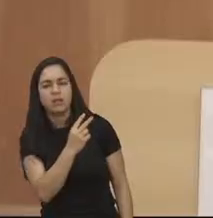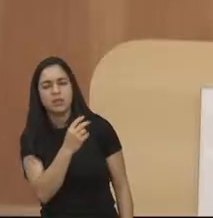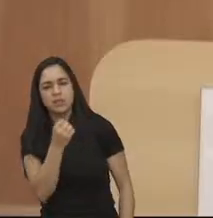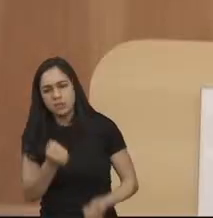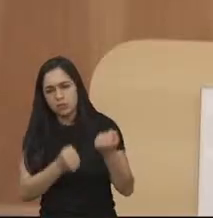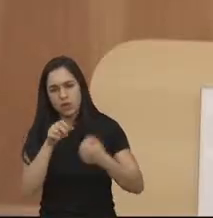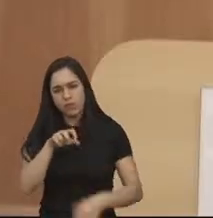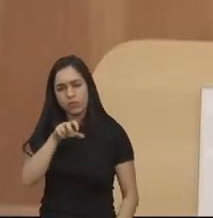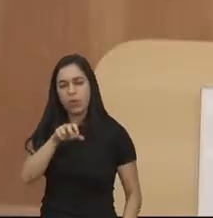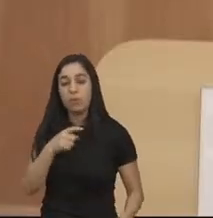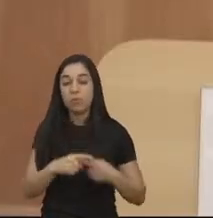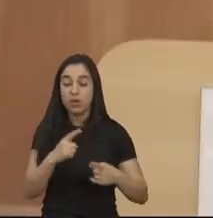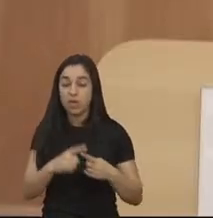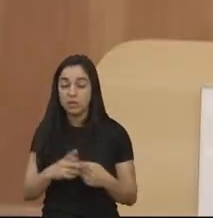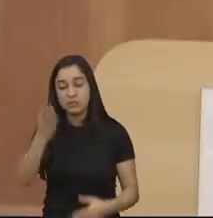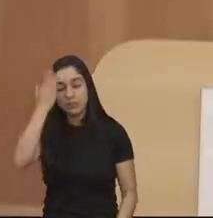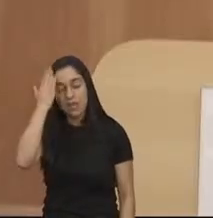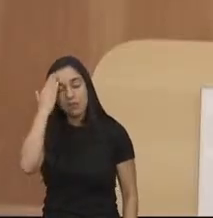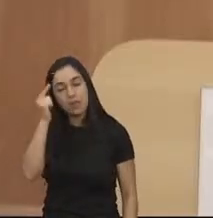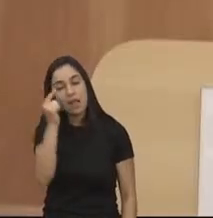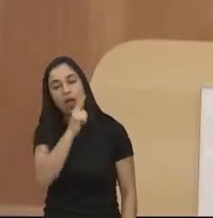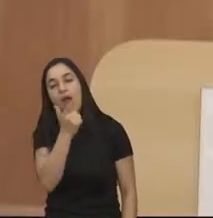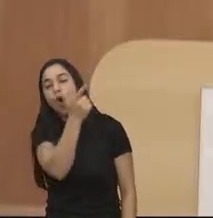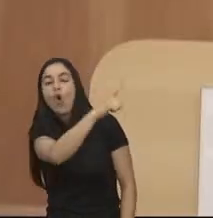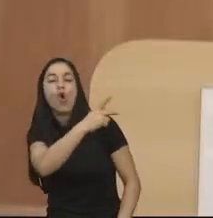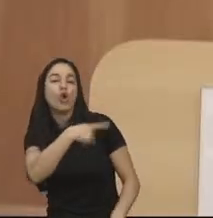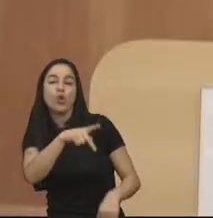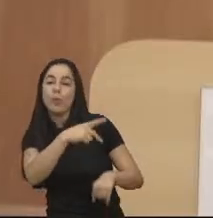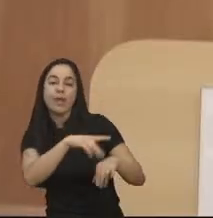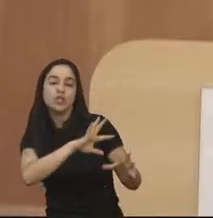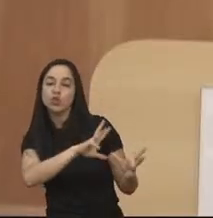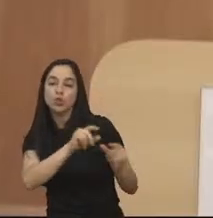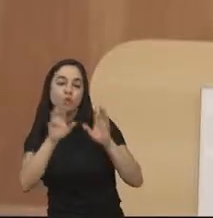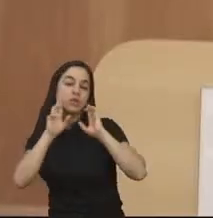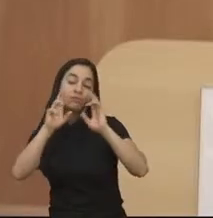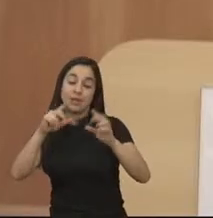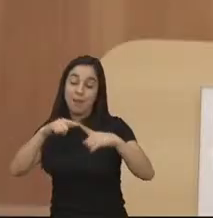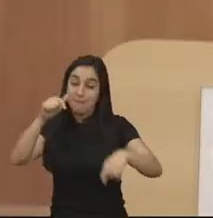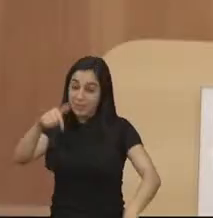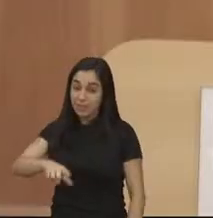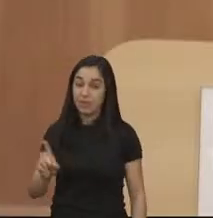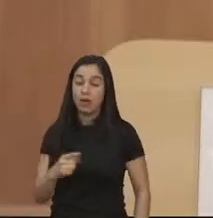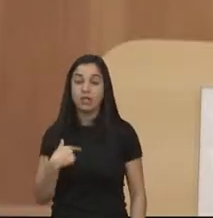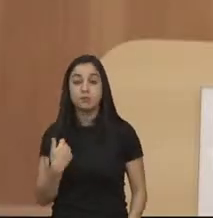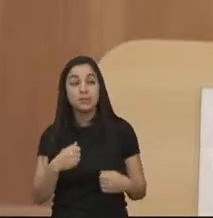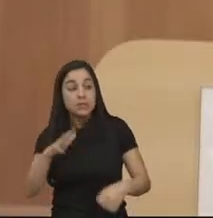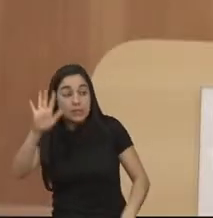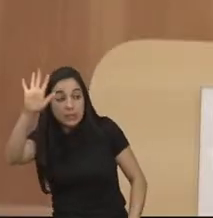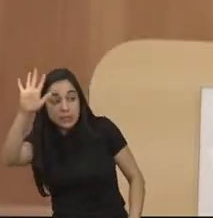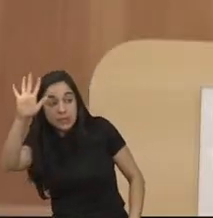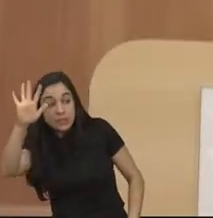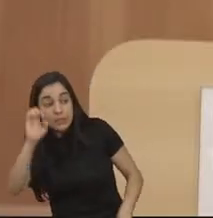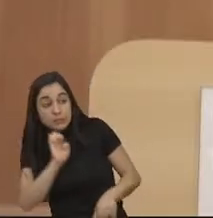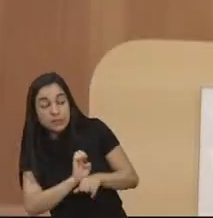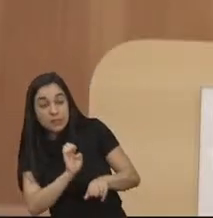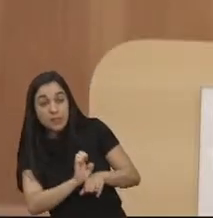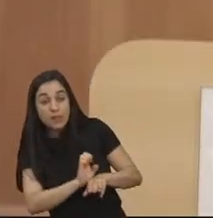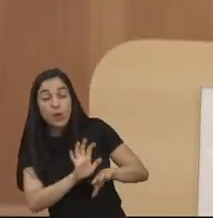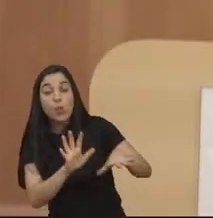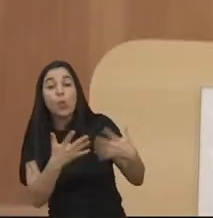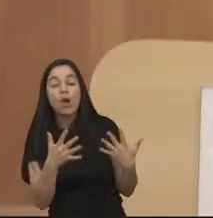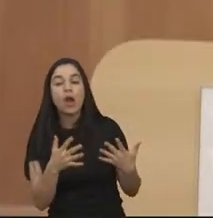ainda não. Nós temos que parar, estender as mãos na faixa de pedestre, para que o motorista